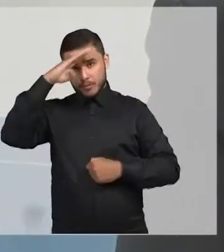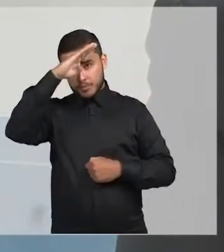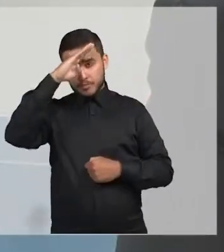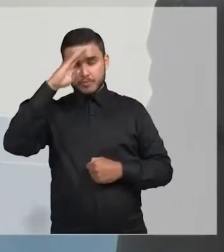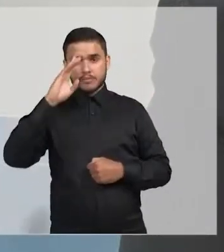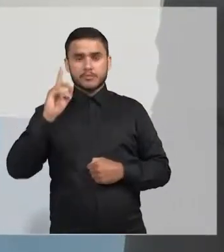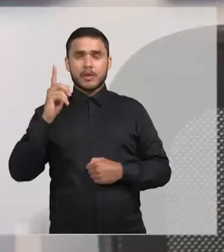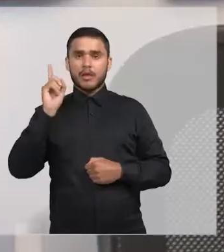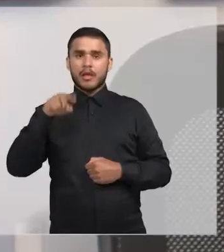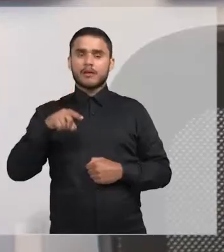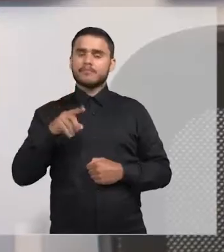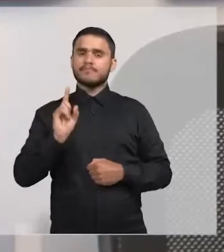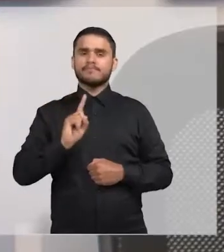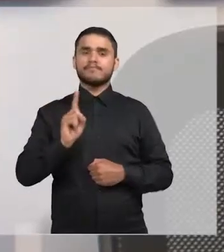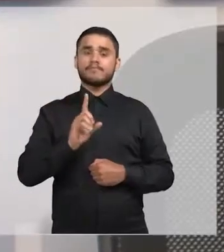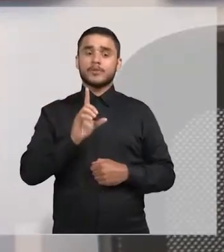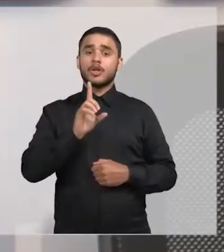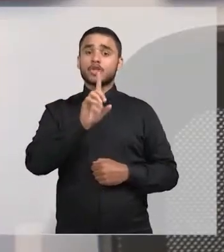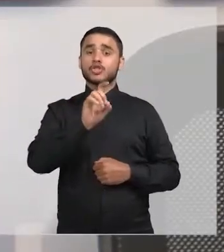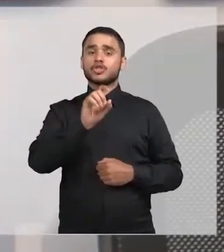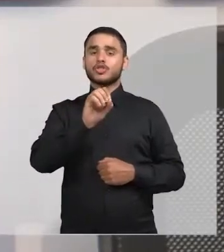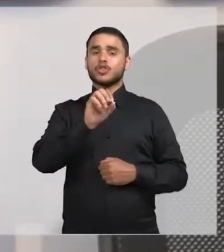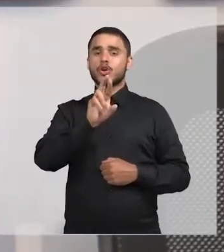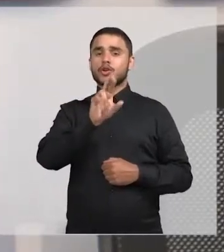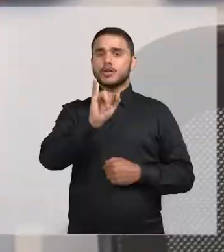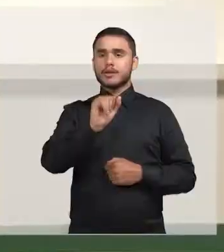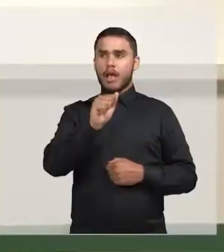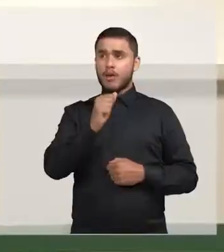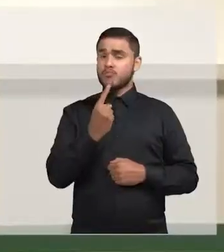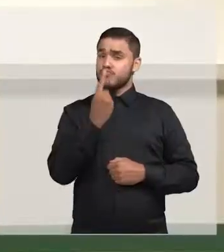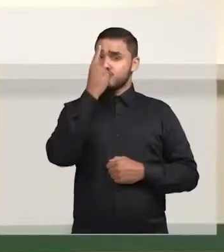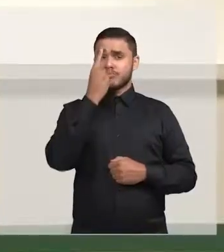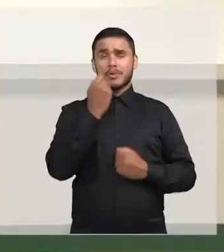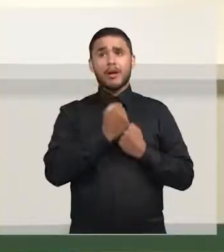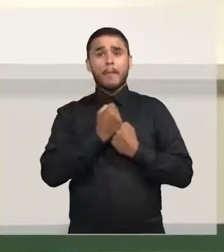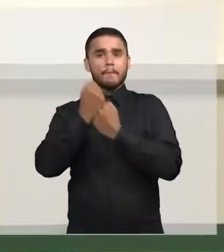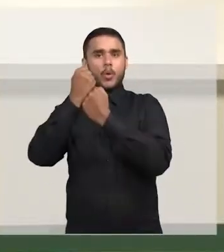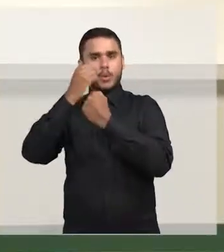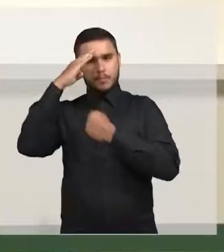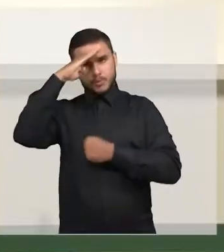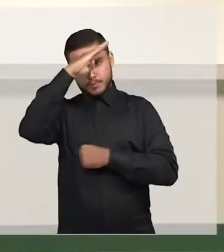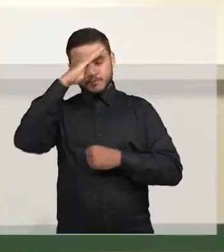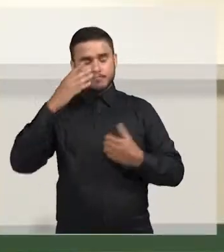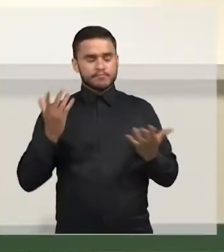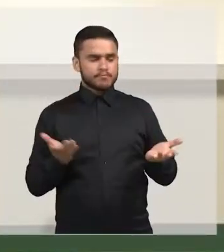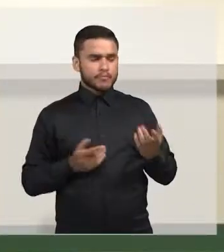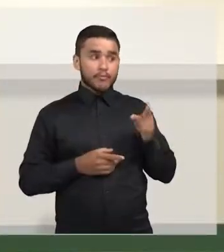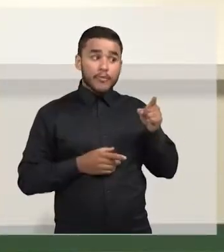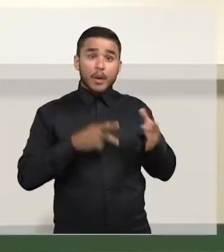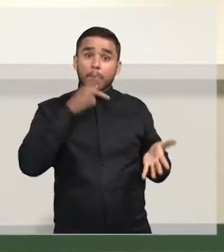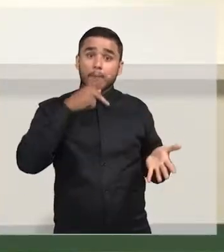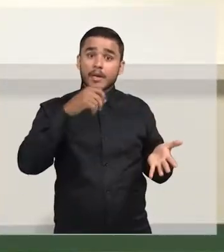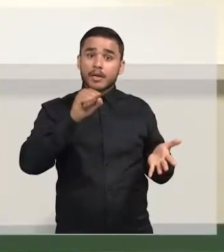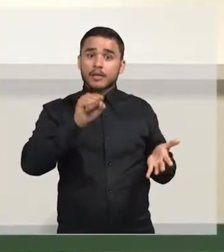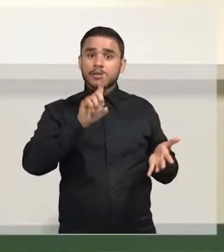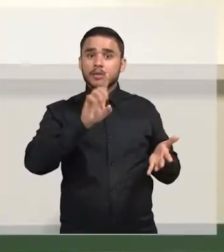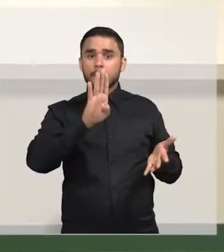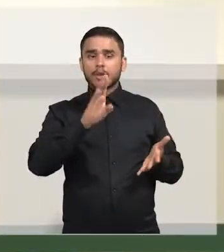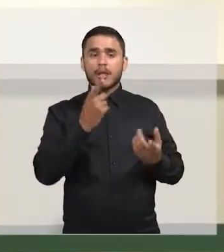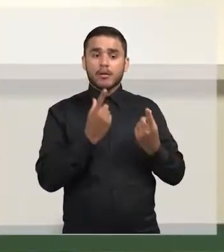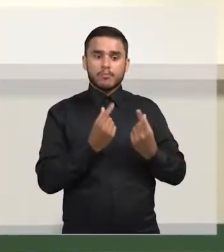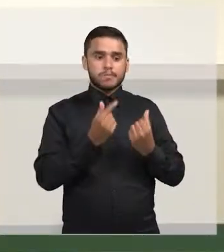João Dória é um estilo excludente. Mas eu não acredito que o PSDB vai ser... Por exemplo, o PSDB sempre olhou muito esse lado econômico, né? Tu sabe,